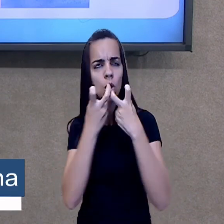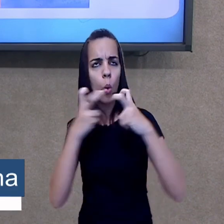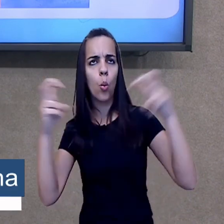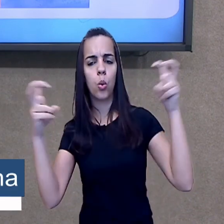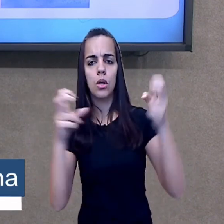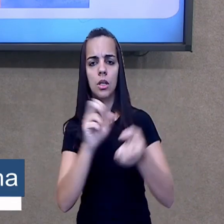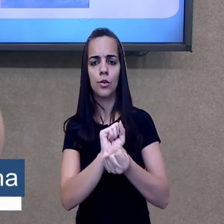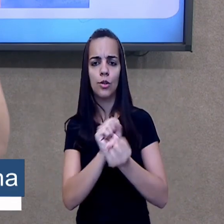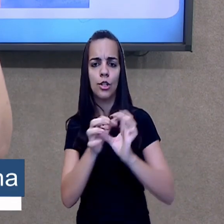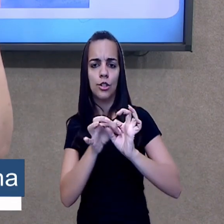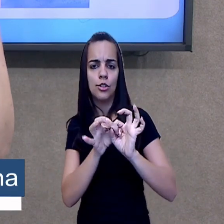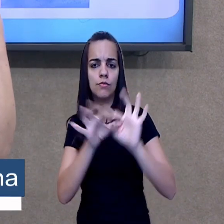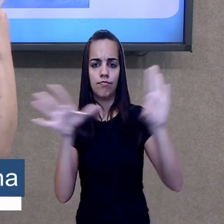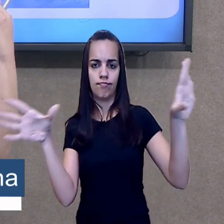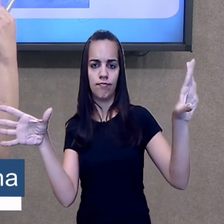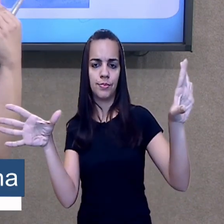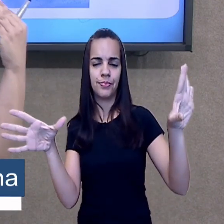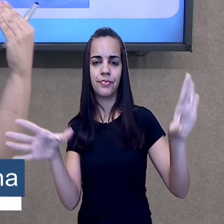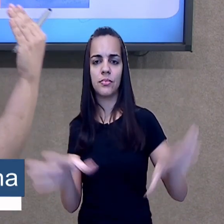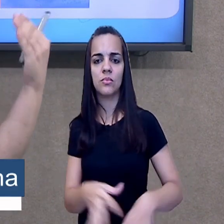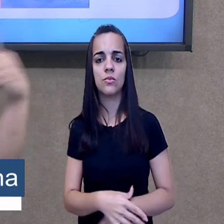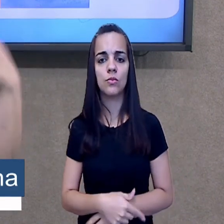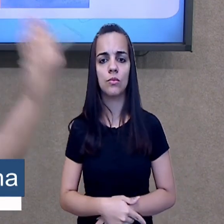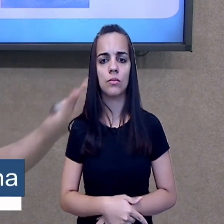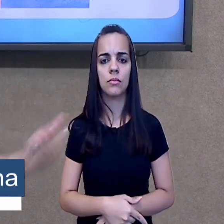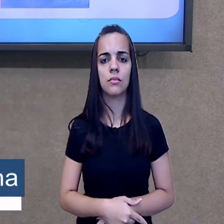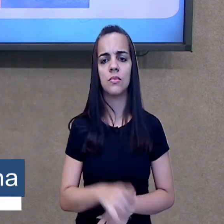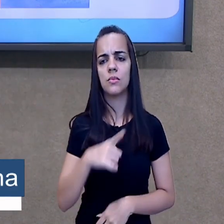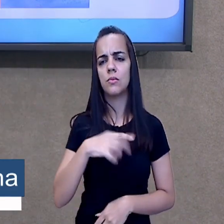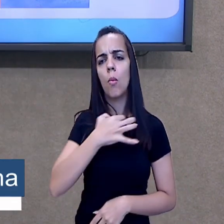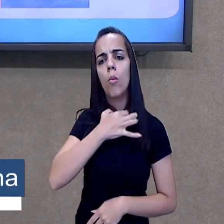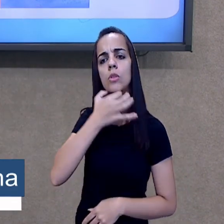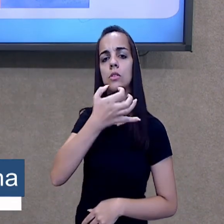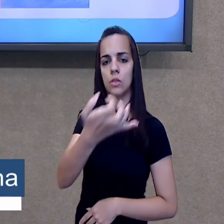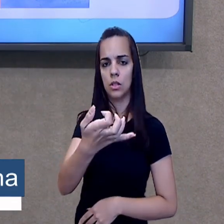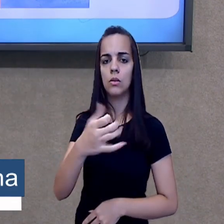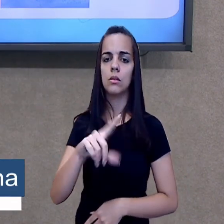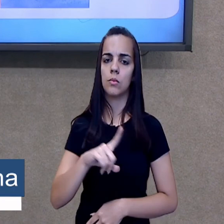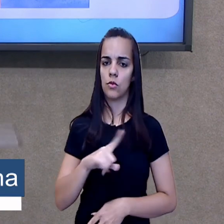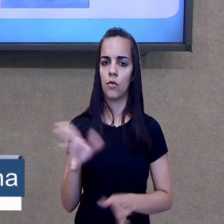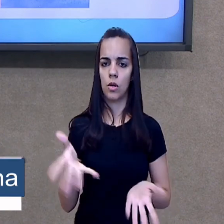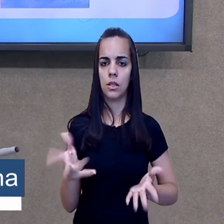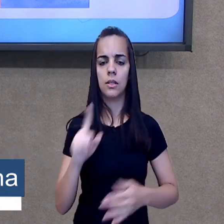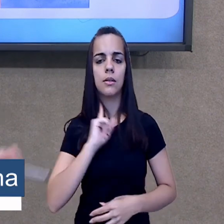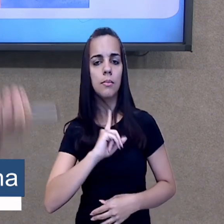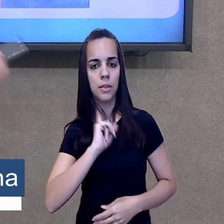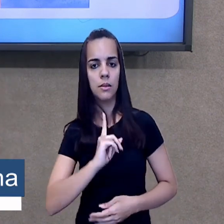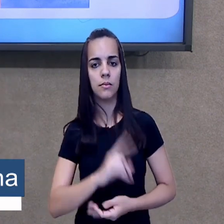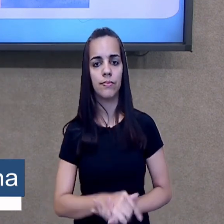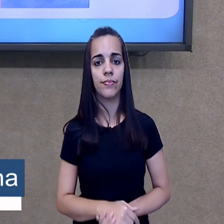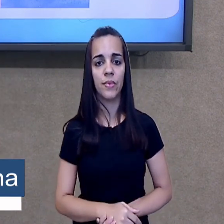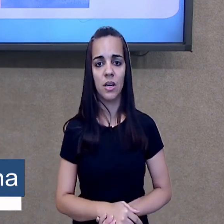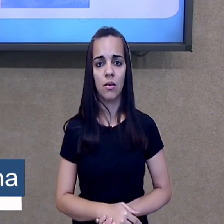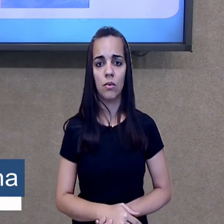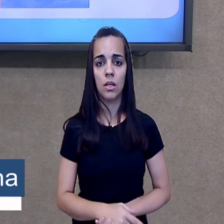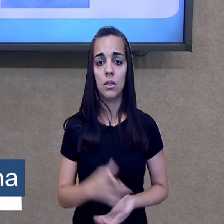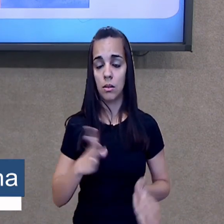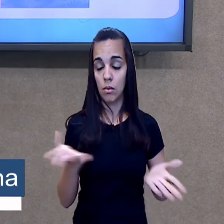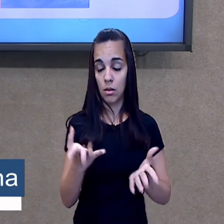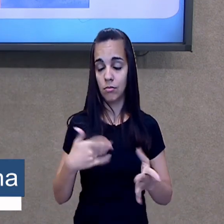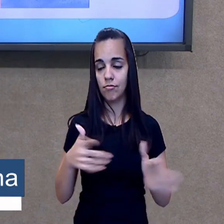liberdade, querendo essa voz, né? Então, aqui nós vamos concluir essa